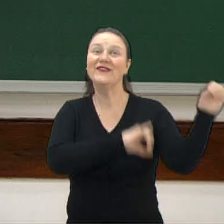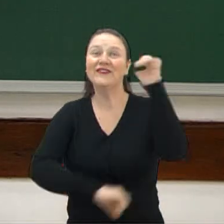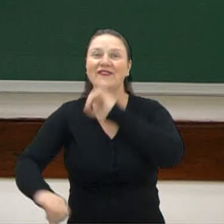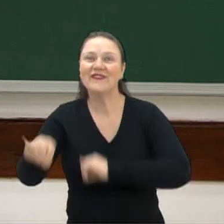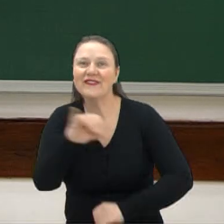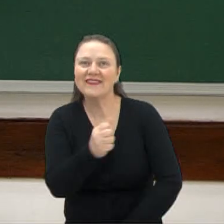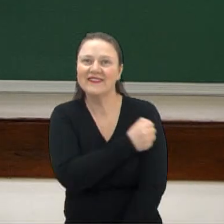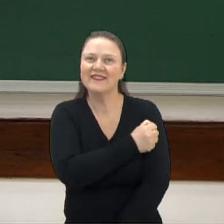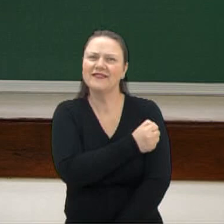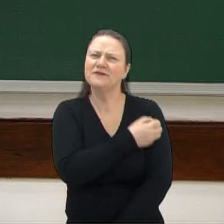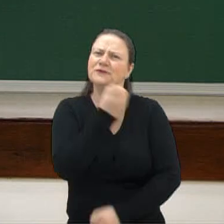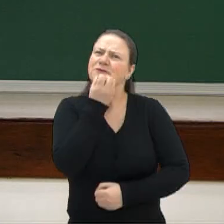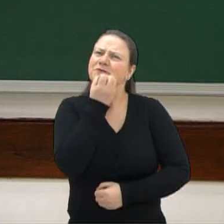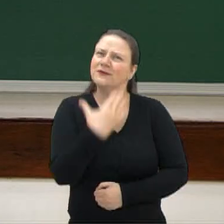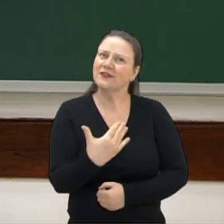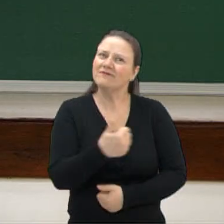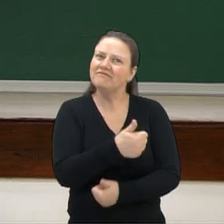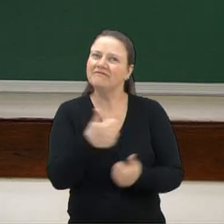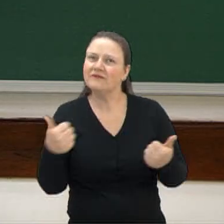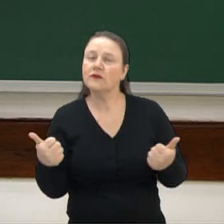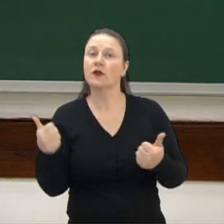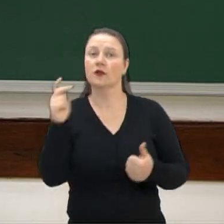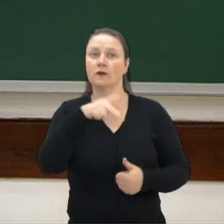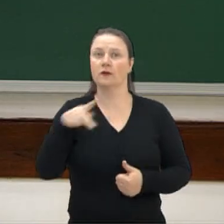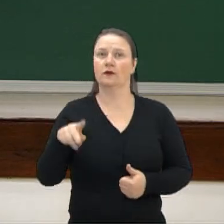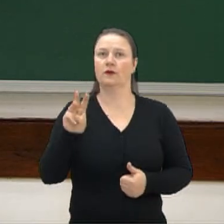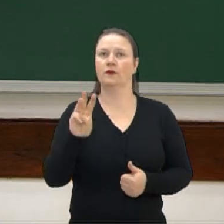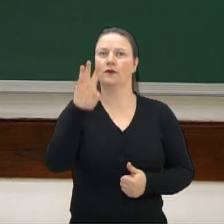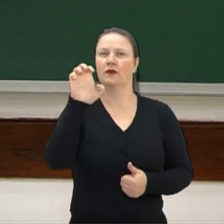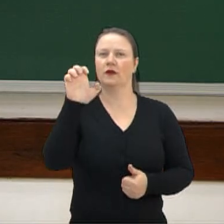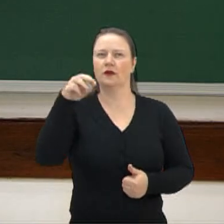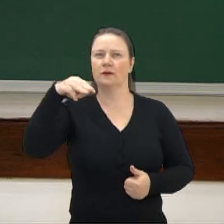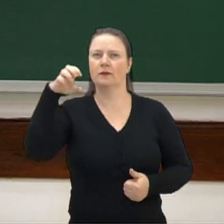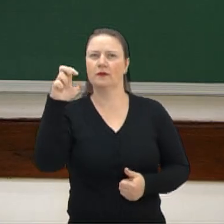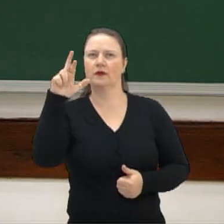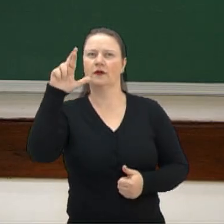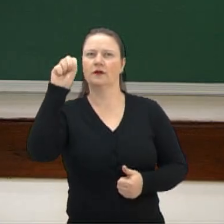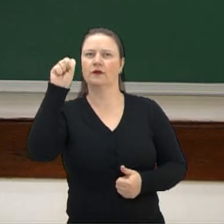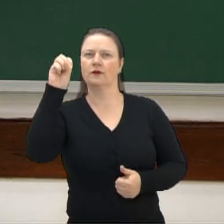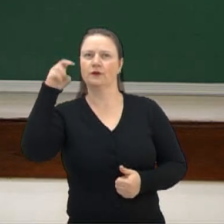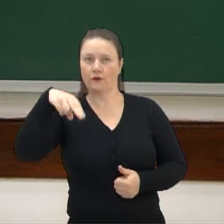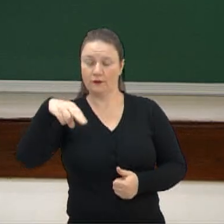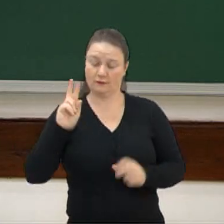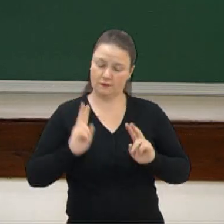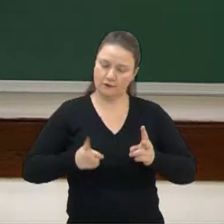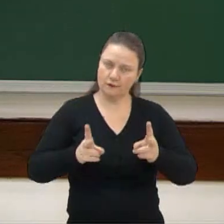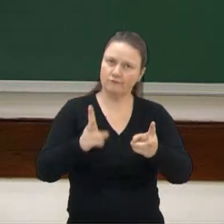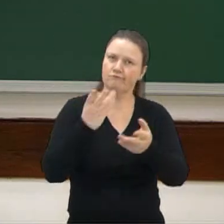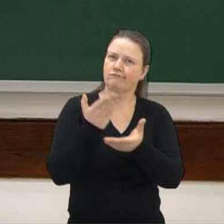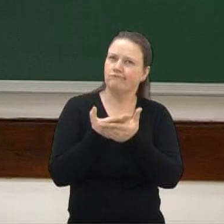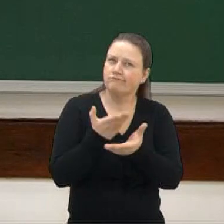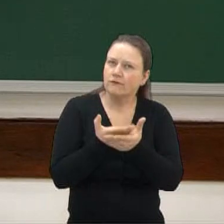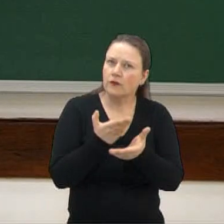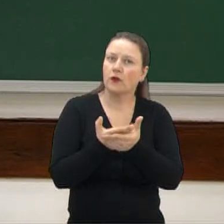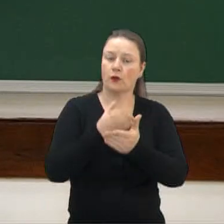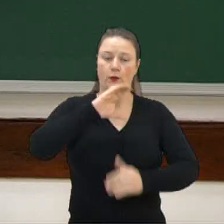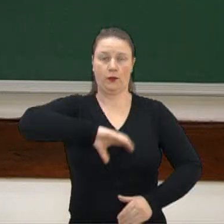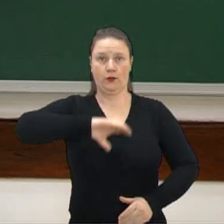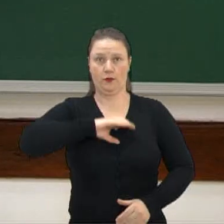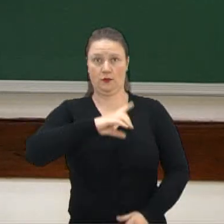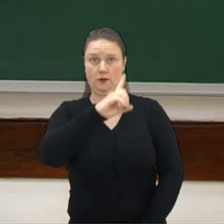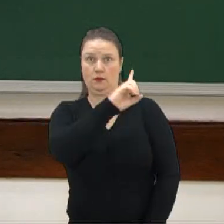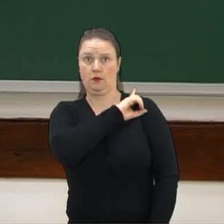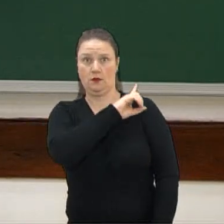Olá pessoal, tudo bem com vocês? Sou o professor Emerson, continuo trabalhando língua portuguesa com vocês que estão aí na primeira